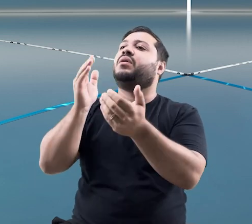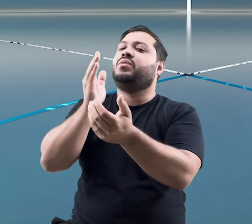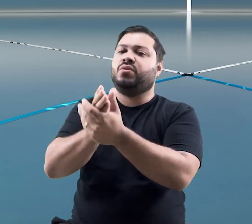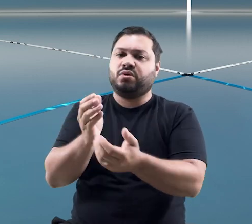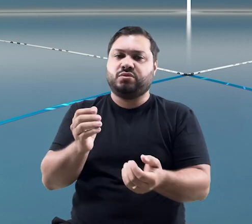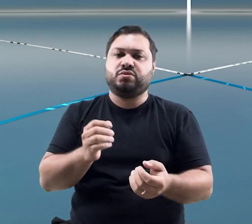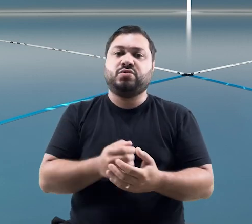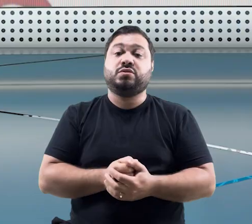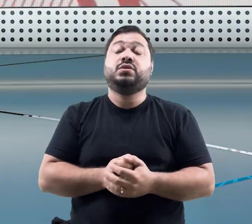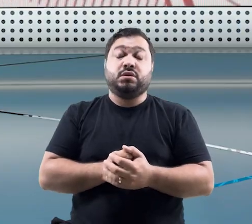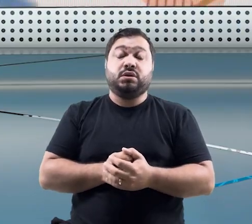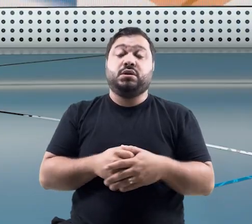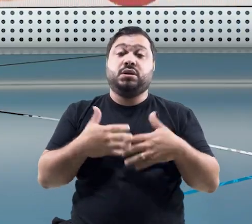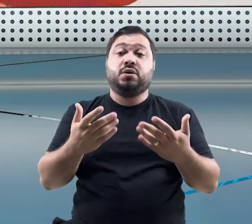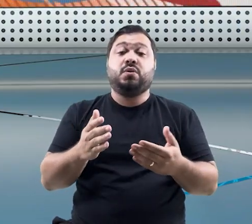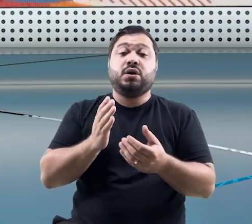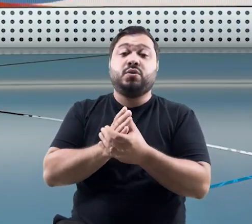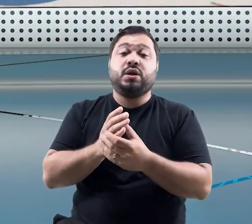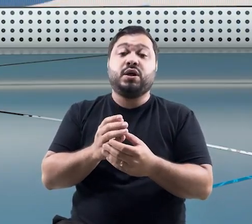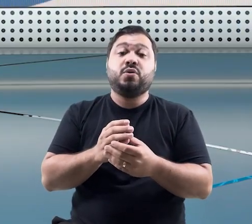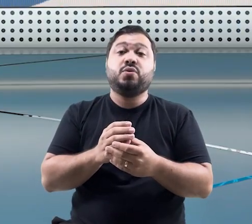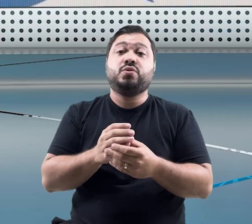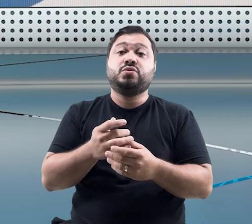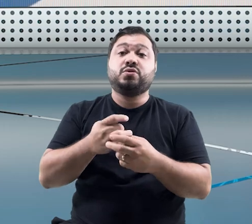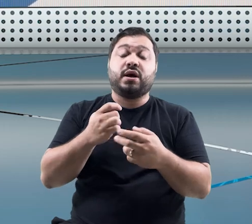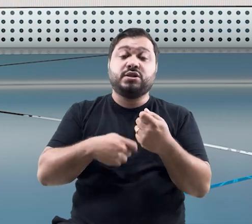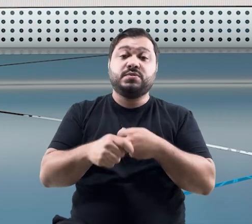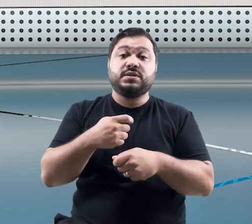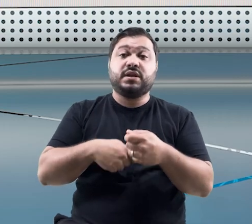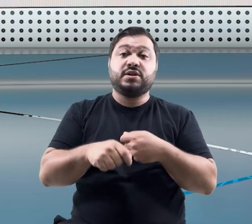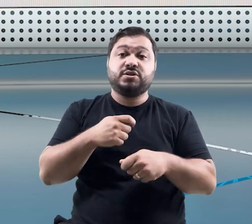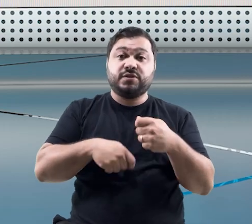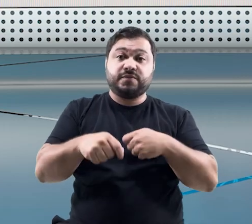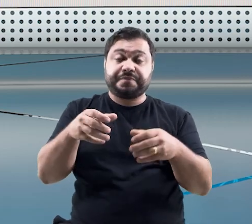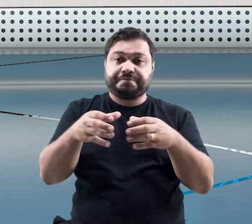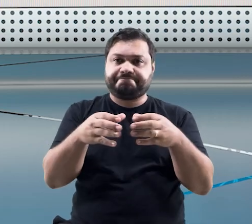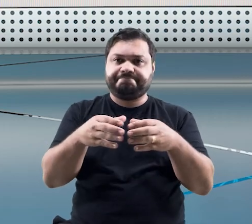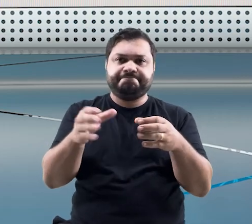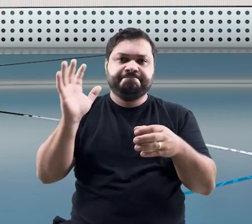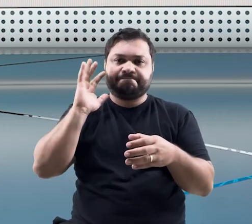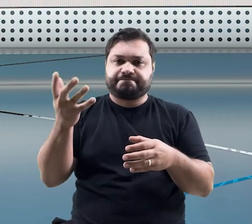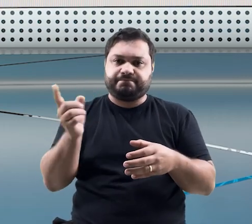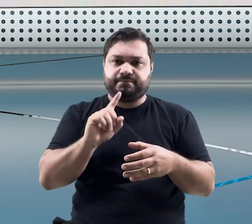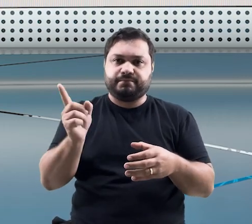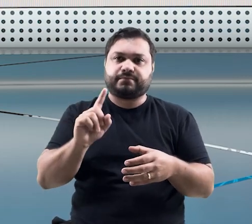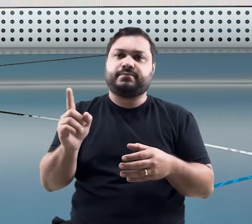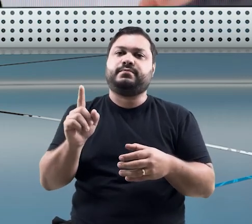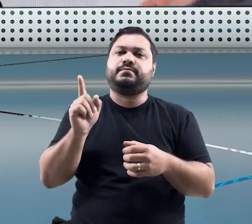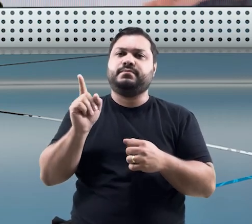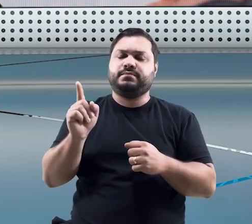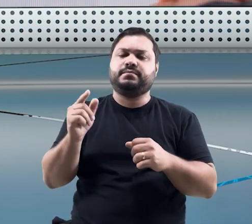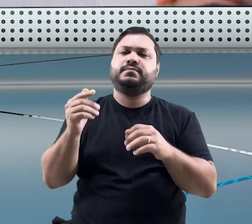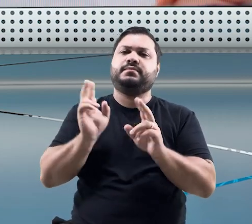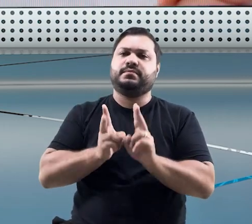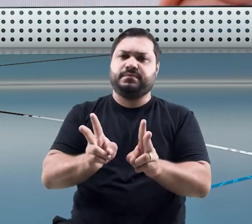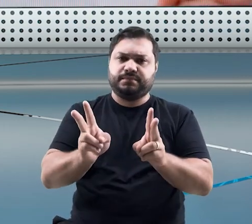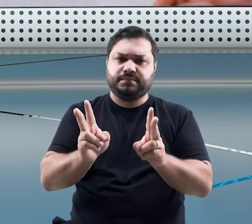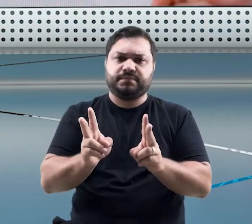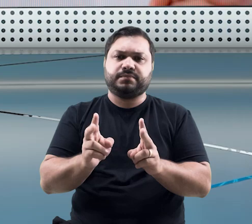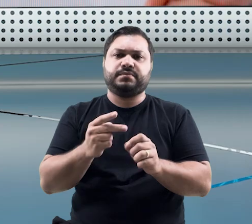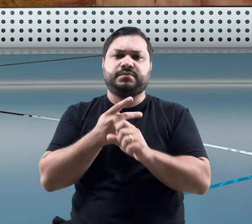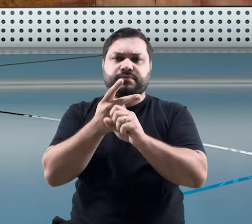recursos questionando. E quando o recurso administrativo para a banca não resolve, o